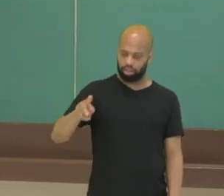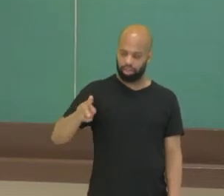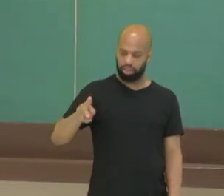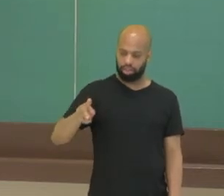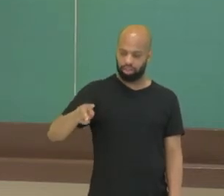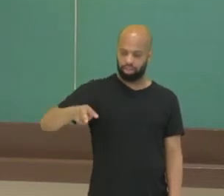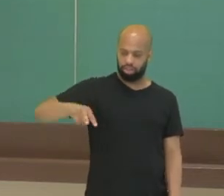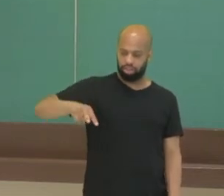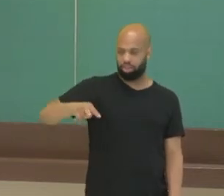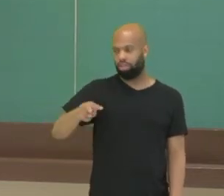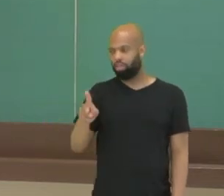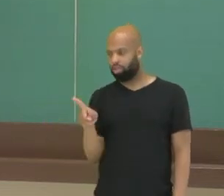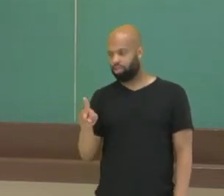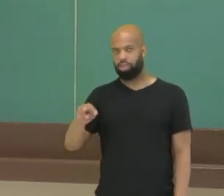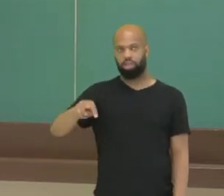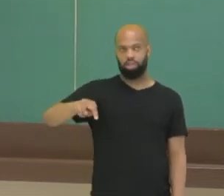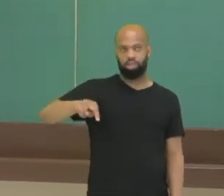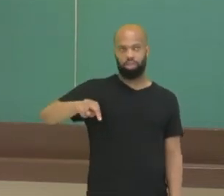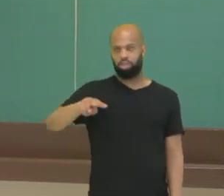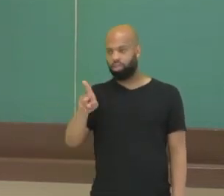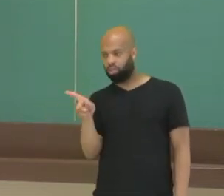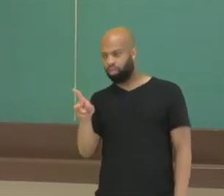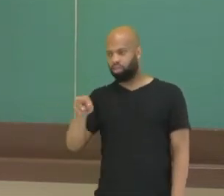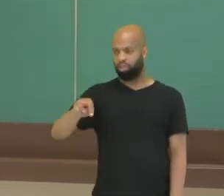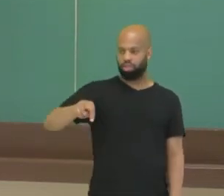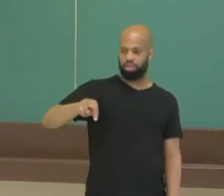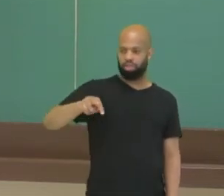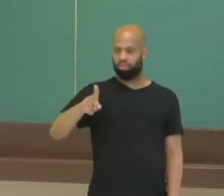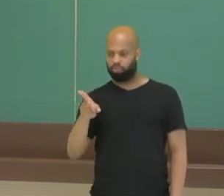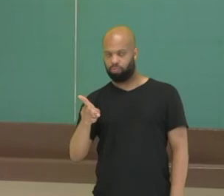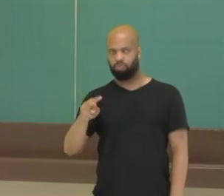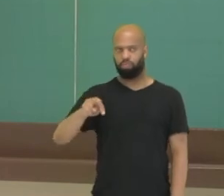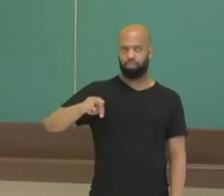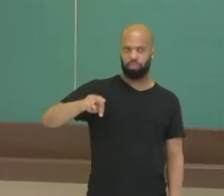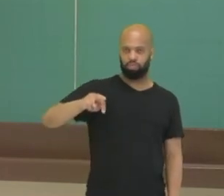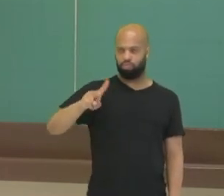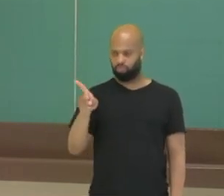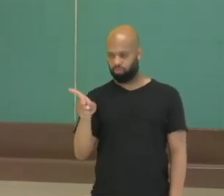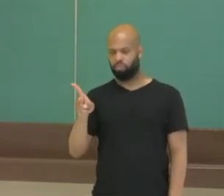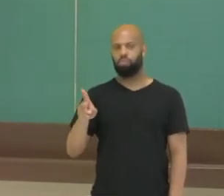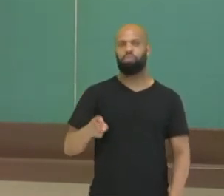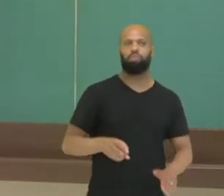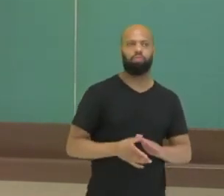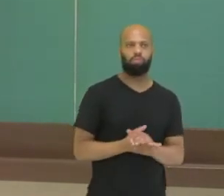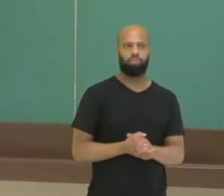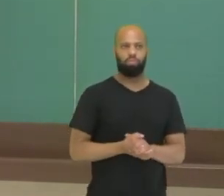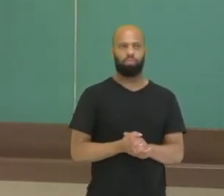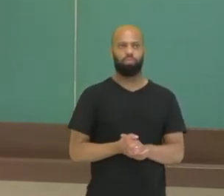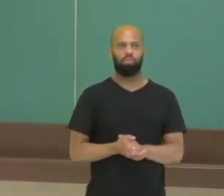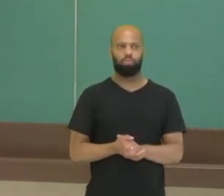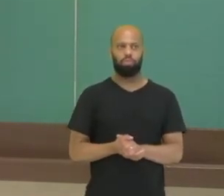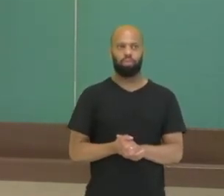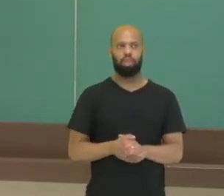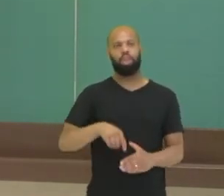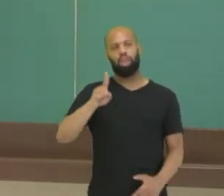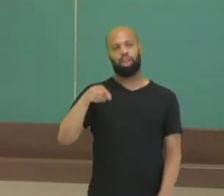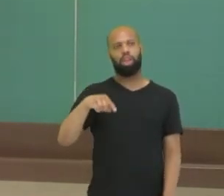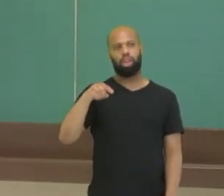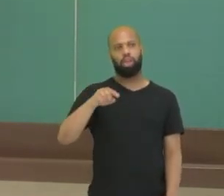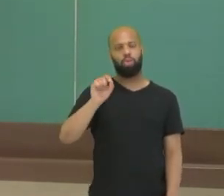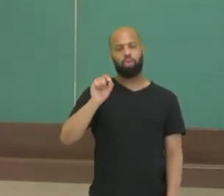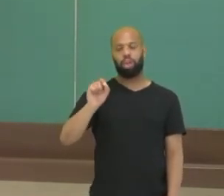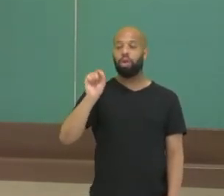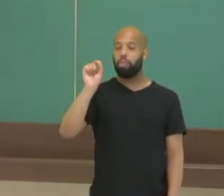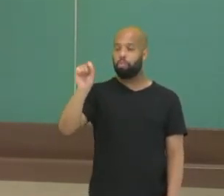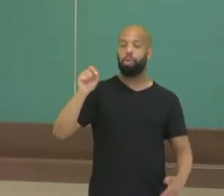o compasso para formar o risquinho aqui em cima do segmento de reta que já estava desenhado. Esse segmento de reta vai ser, aliás, esse